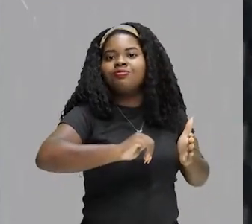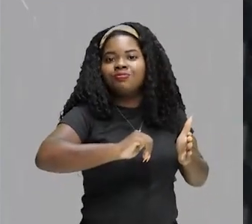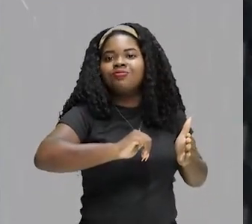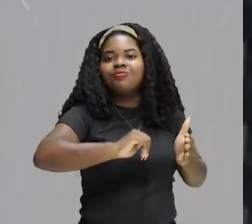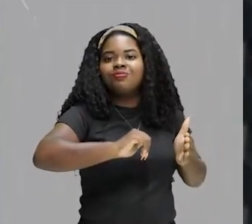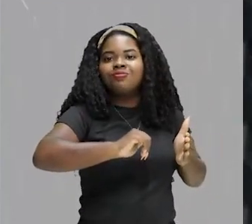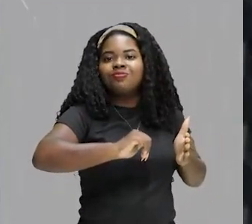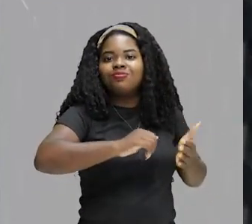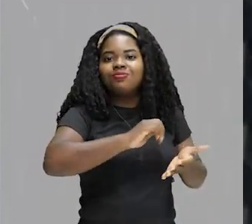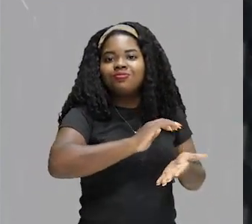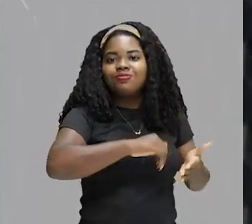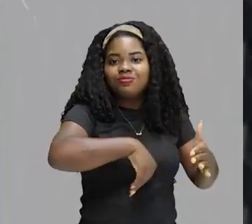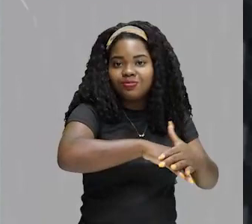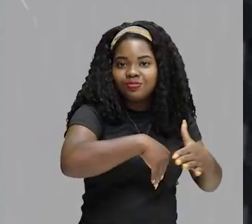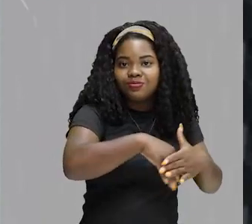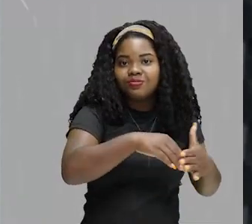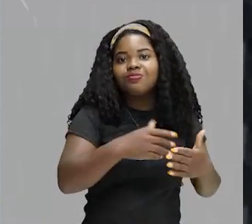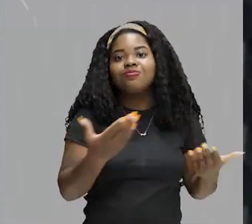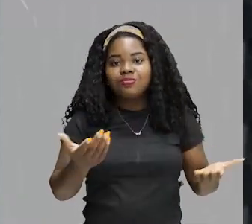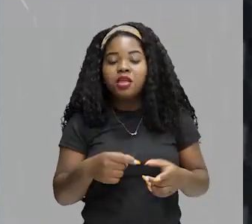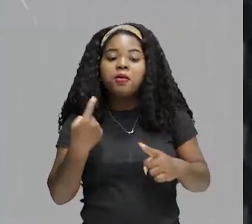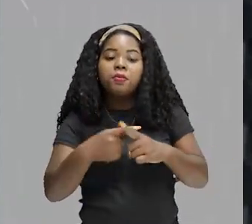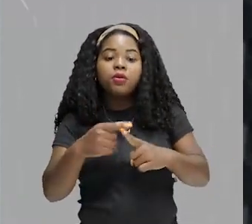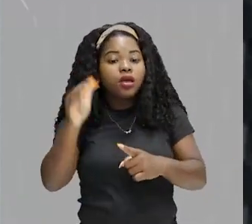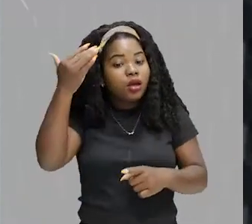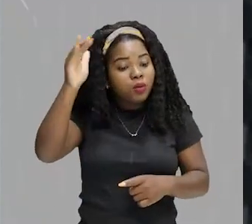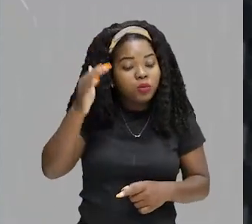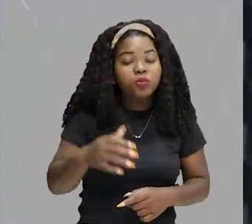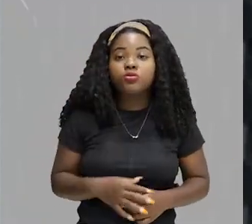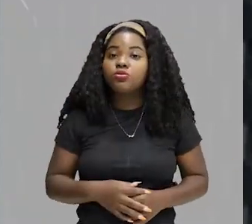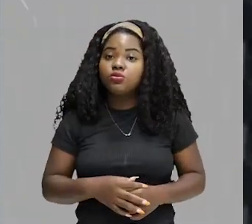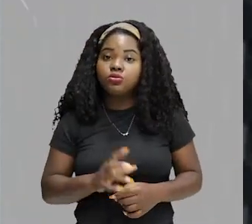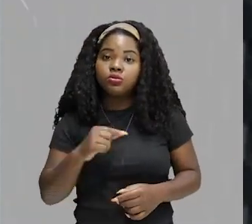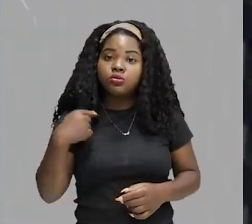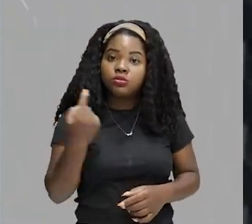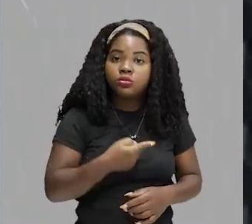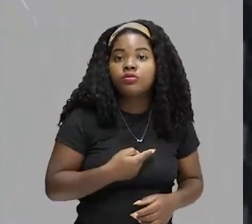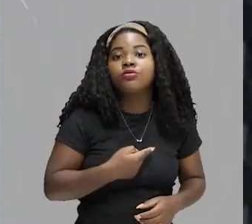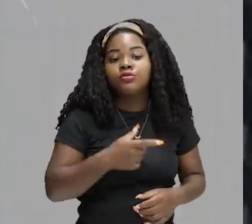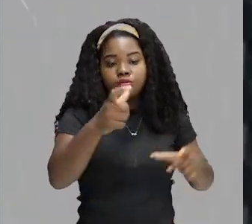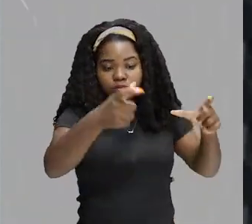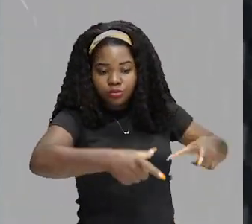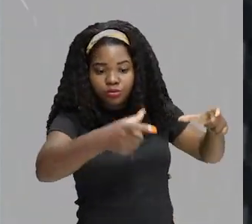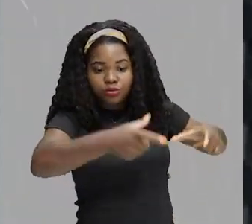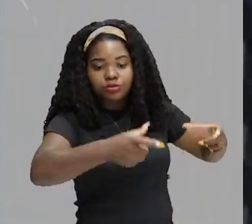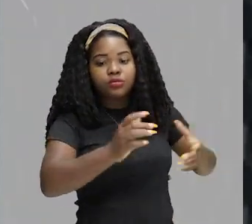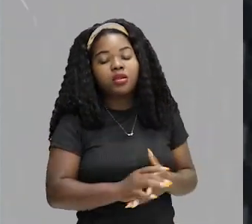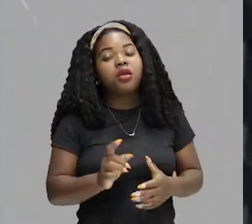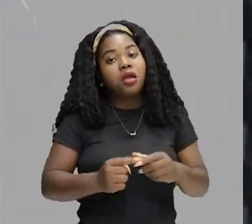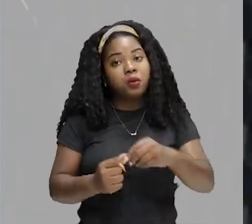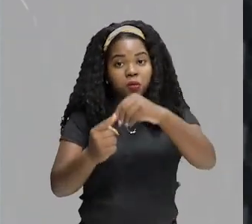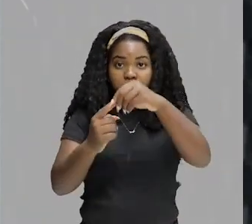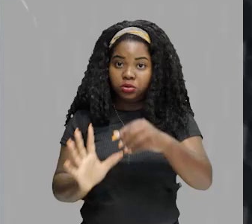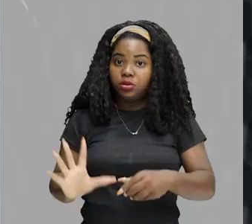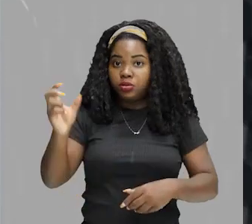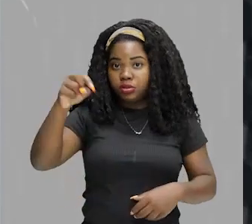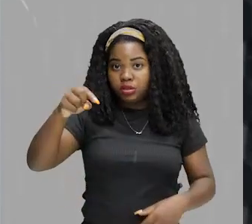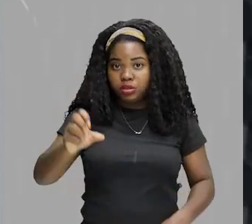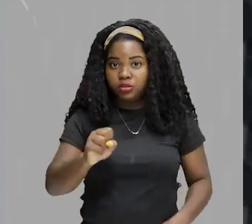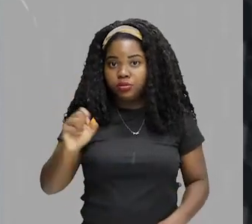bairro. Era o basquetebol. A prática do basquetebol era maior do que a prática do futebol. Eu acho que era o único bairro aqui de São Luís que acontecia